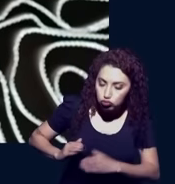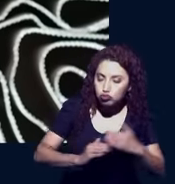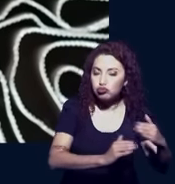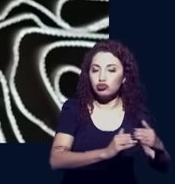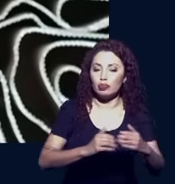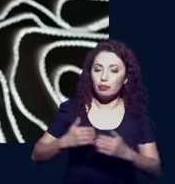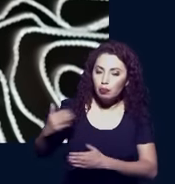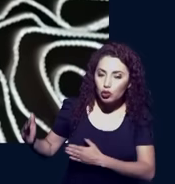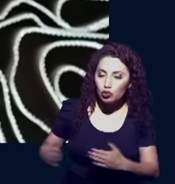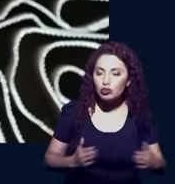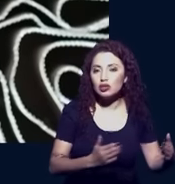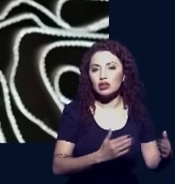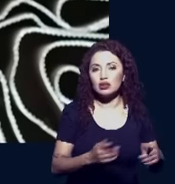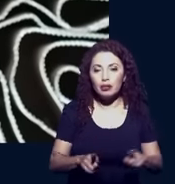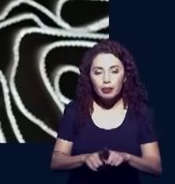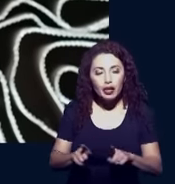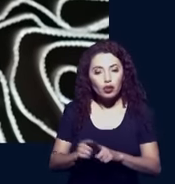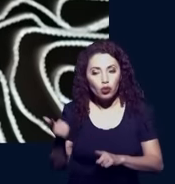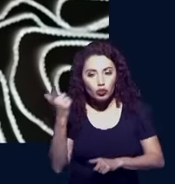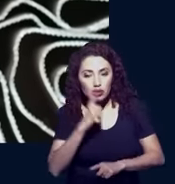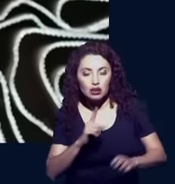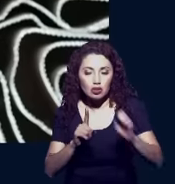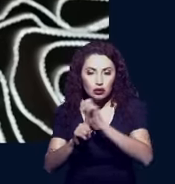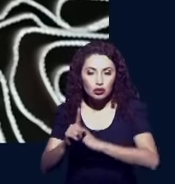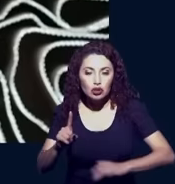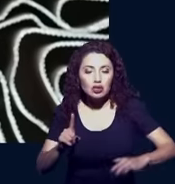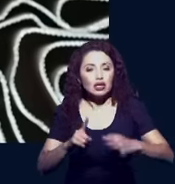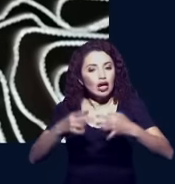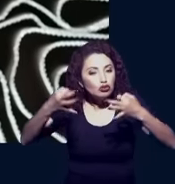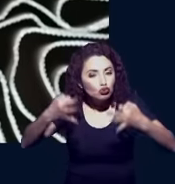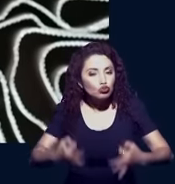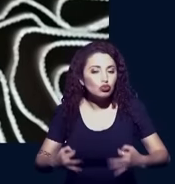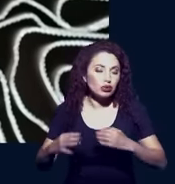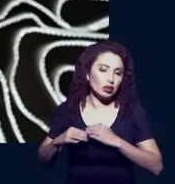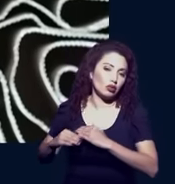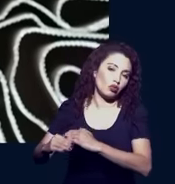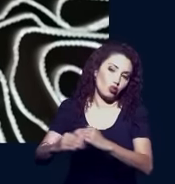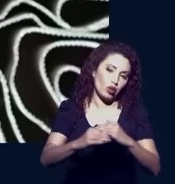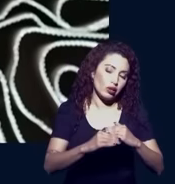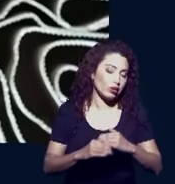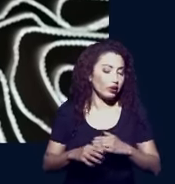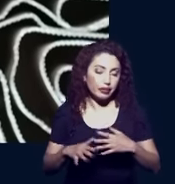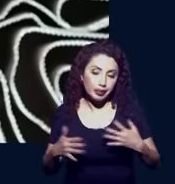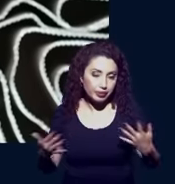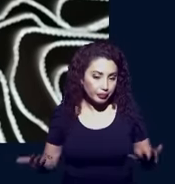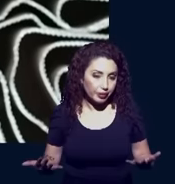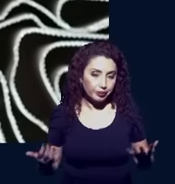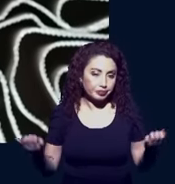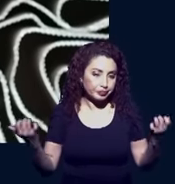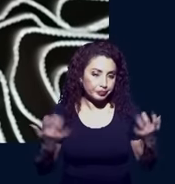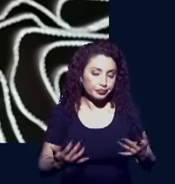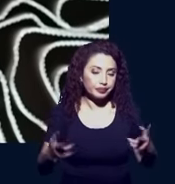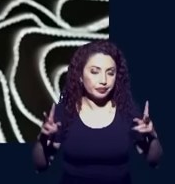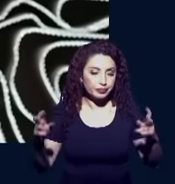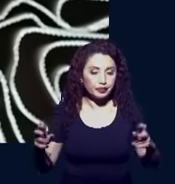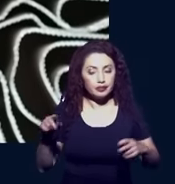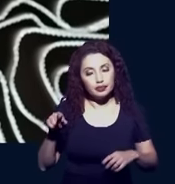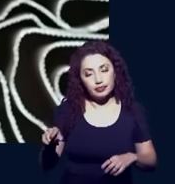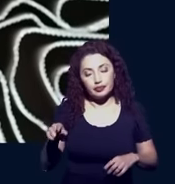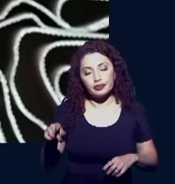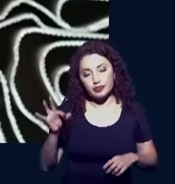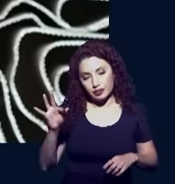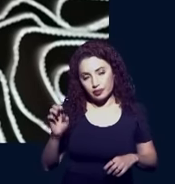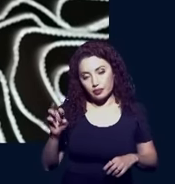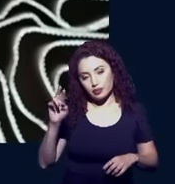de uma sociedade mais justa igualitária então eu eu reitero aqui o ponto do Fernando e ressalto